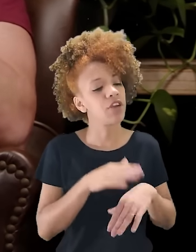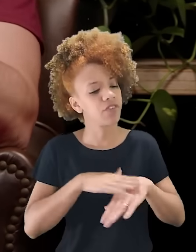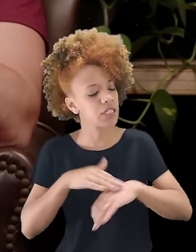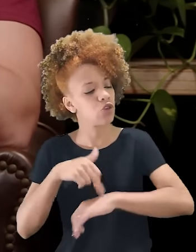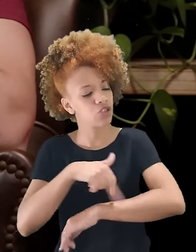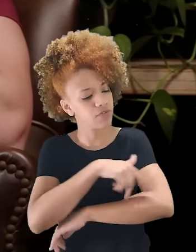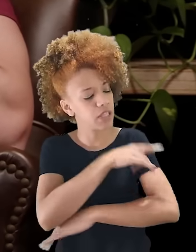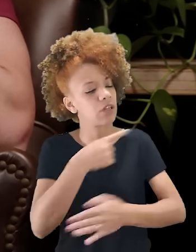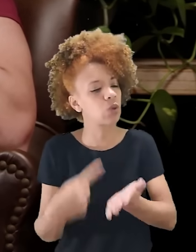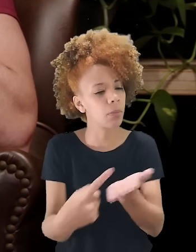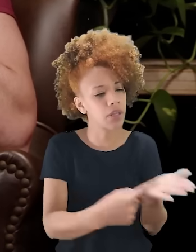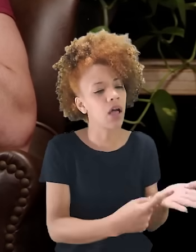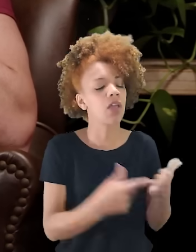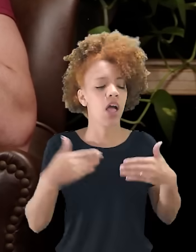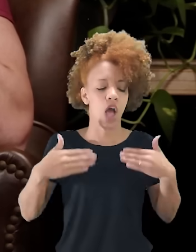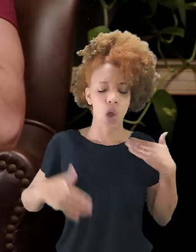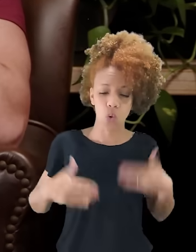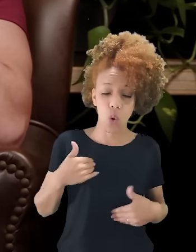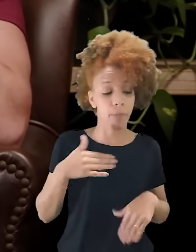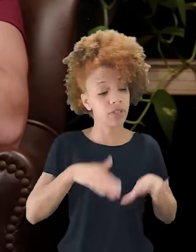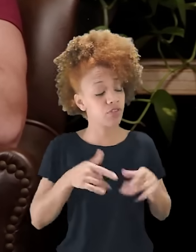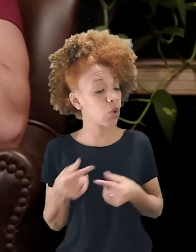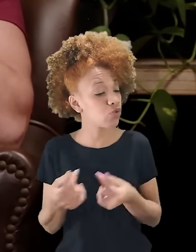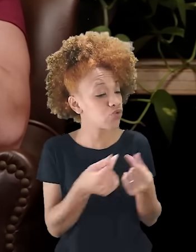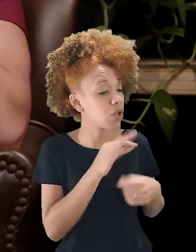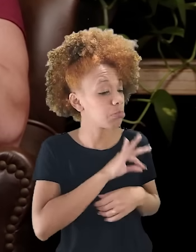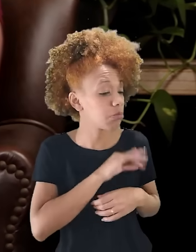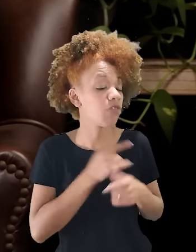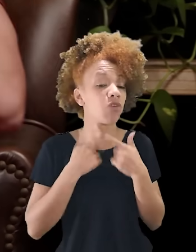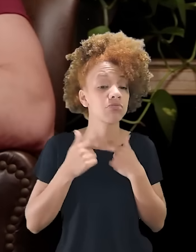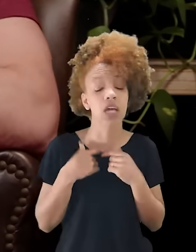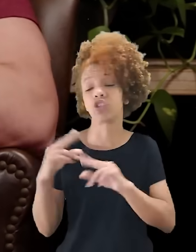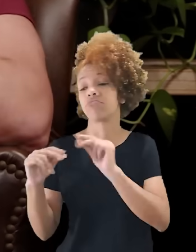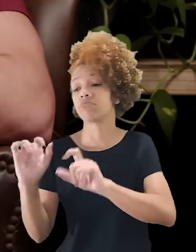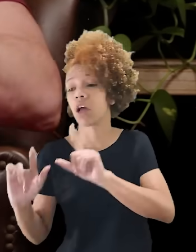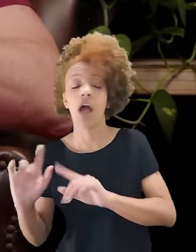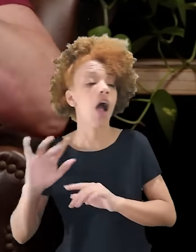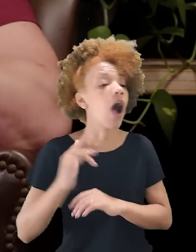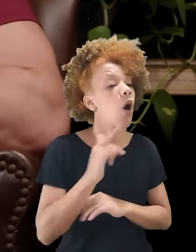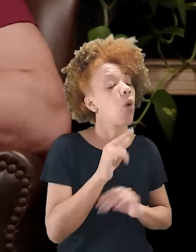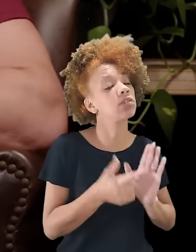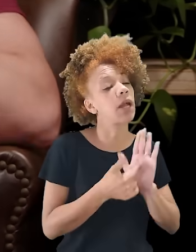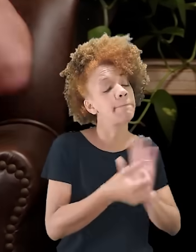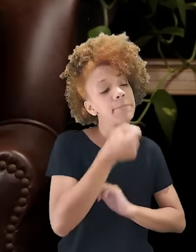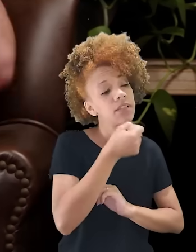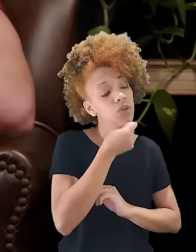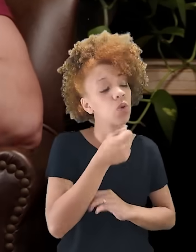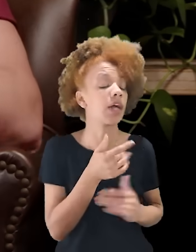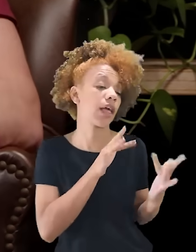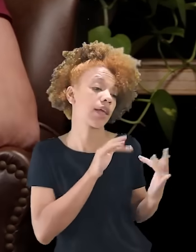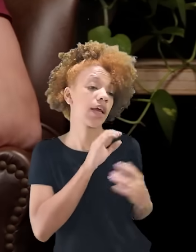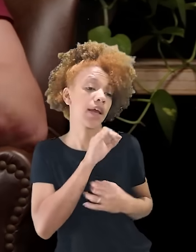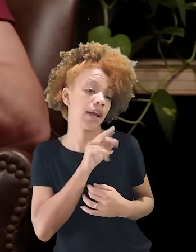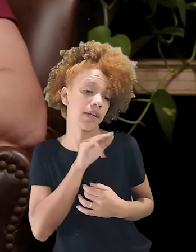fazia os desfiles e tal aí aos poucos ela começa talvez até a angariar uma vontade de ser atriz a outra quer ser apresentadora aí ela começa a namorar o